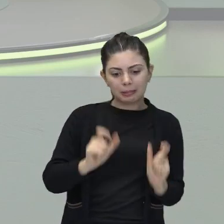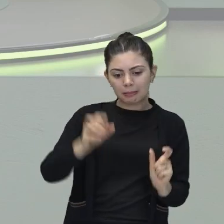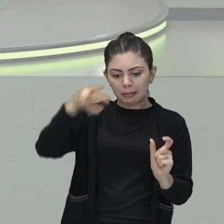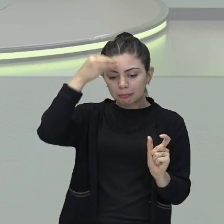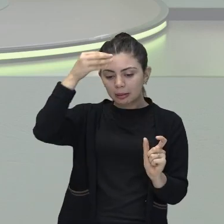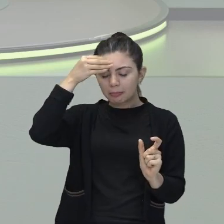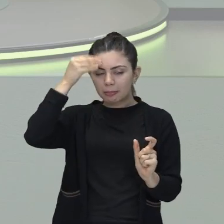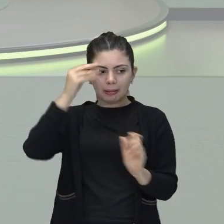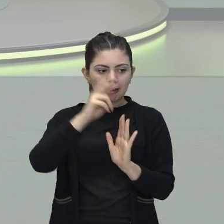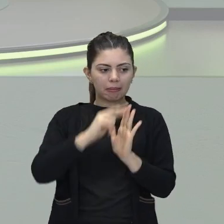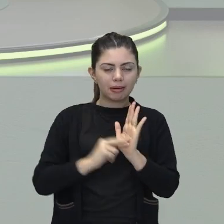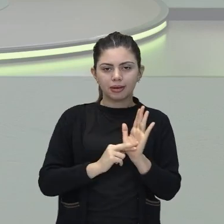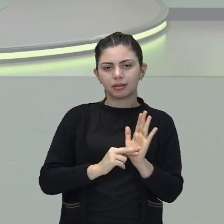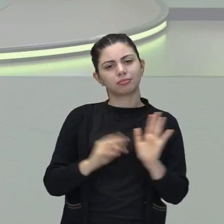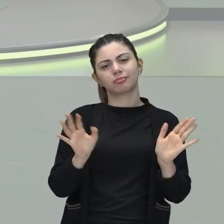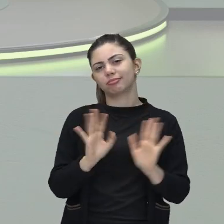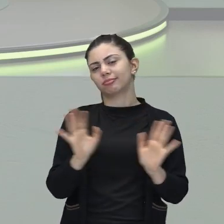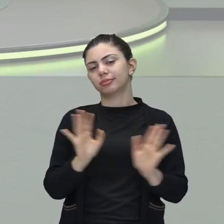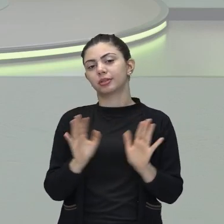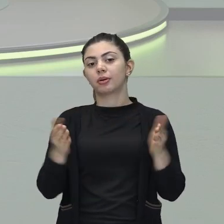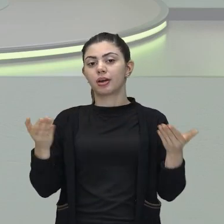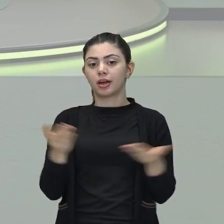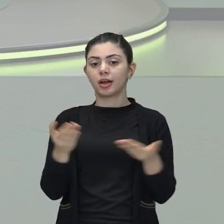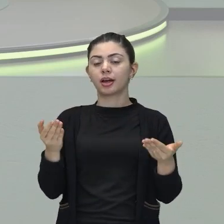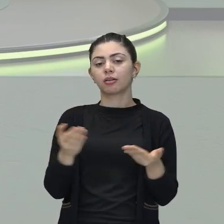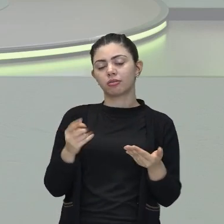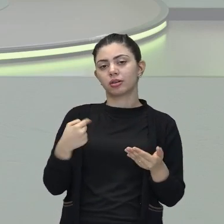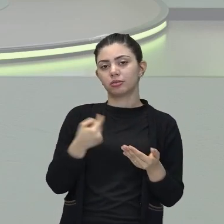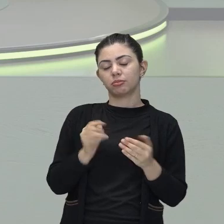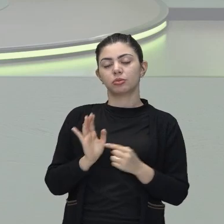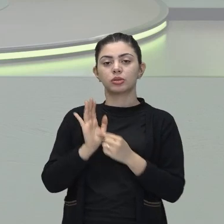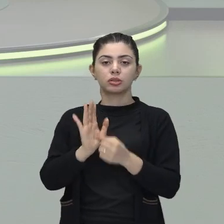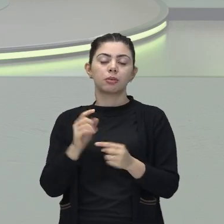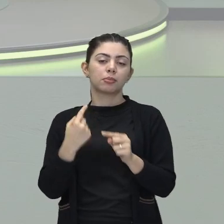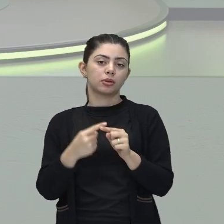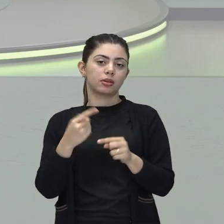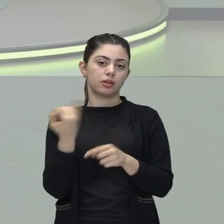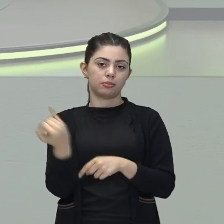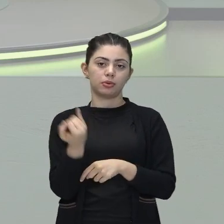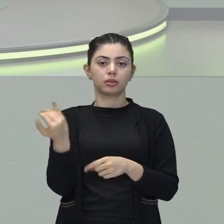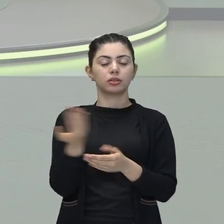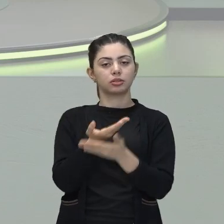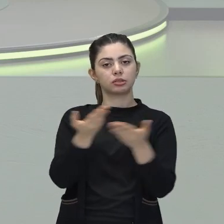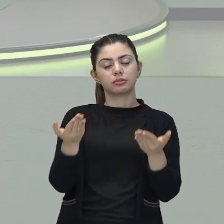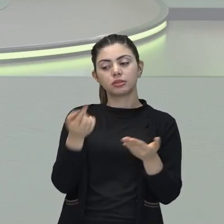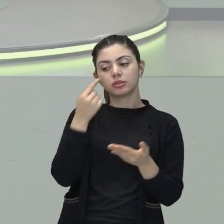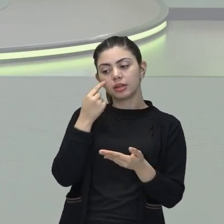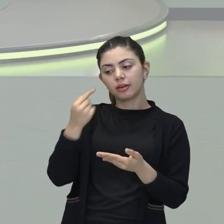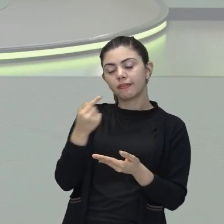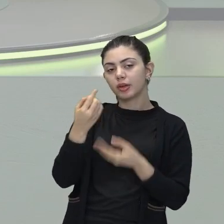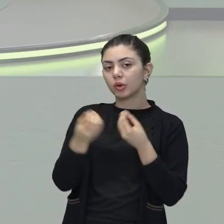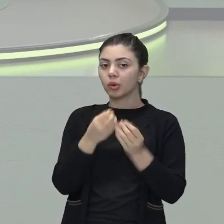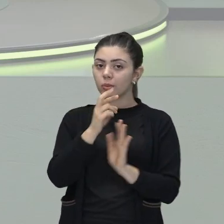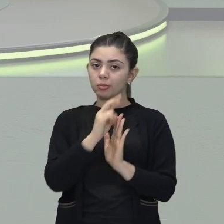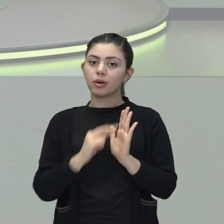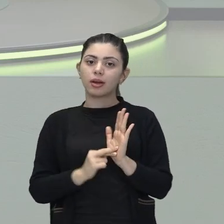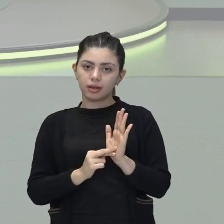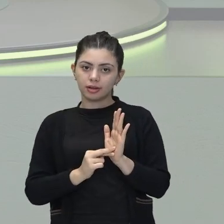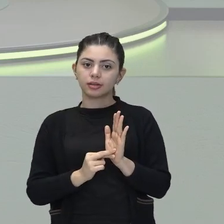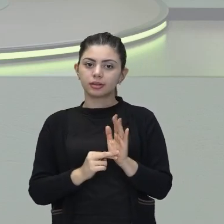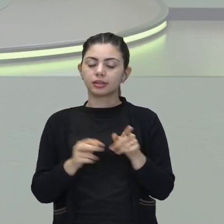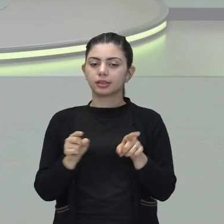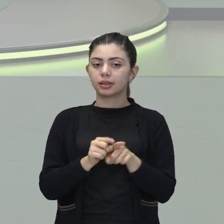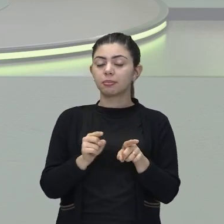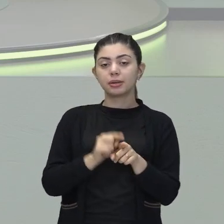as regras de nomenclatura. Eu trago aqui para vocês porque é importante todos vocês conhecerem essas regras de nomenclatura e conhecer